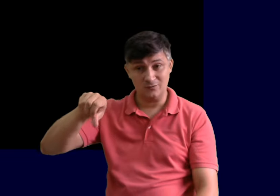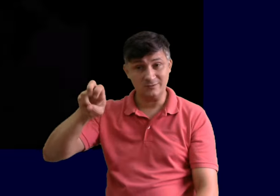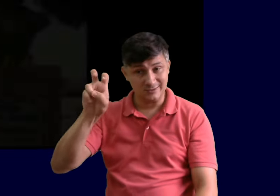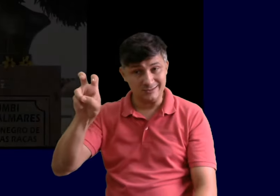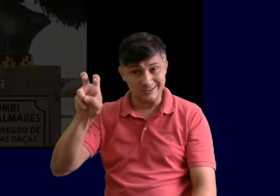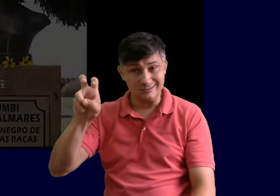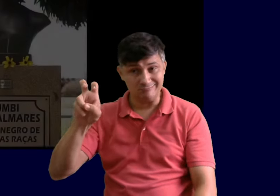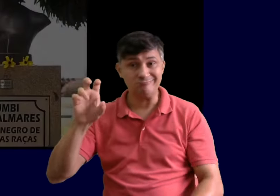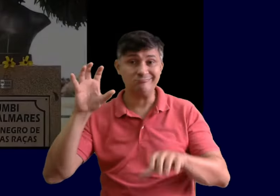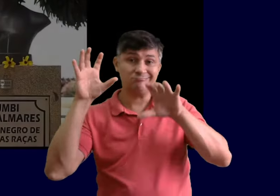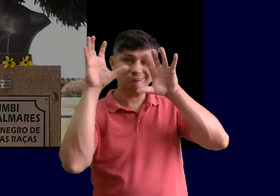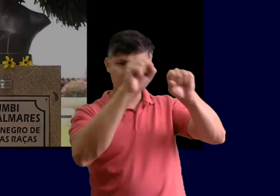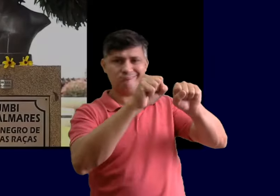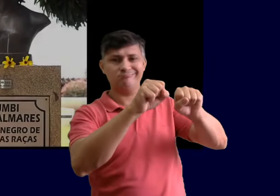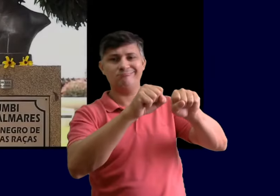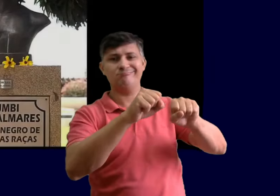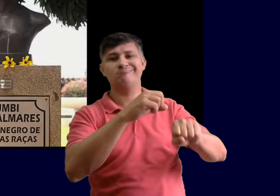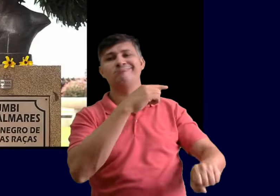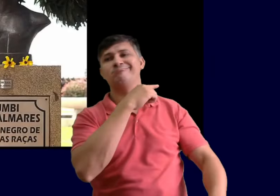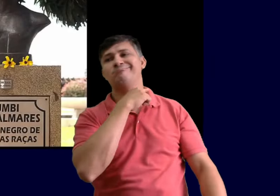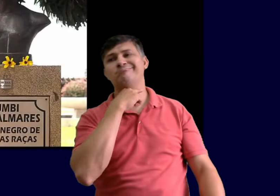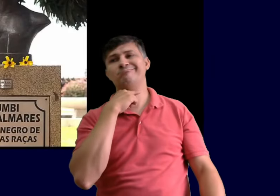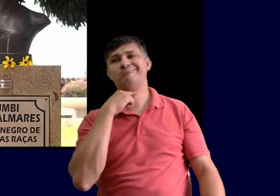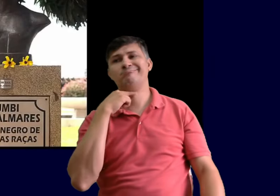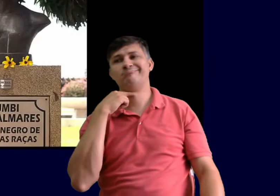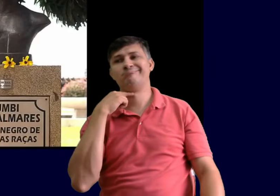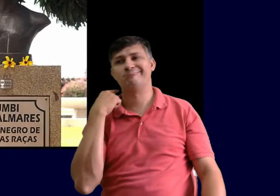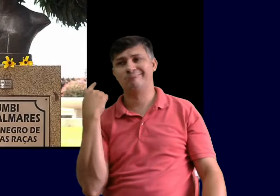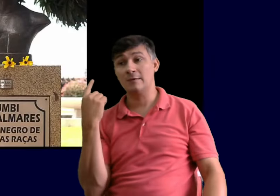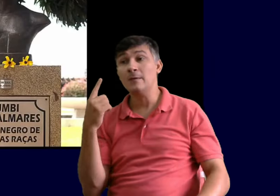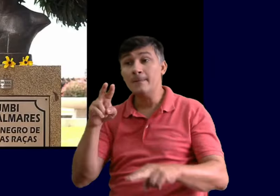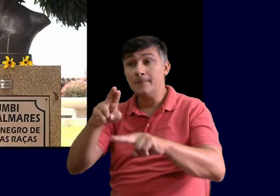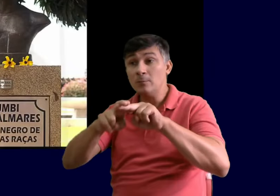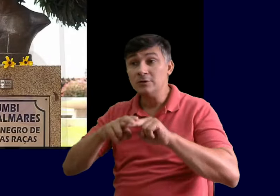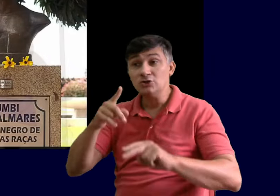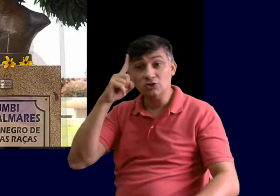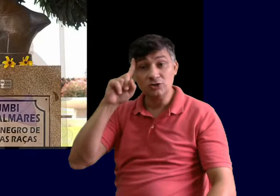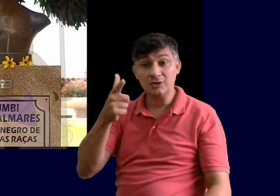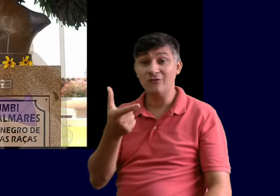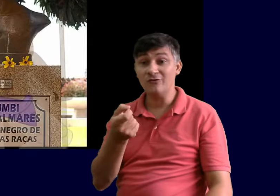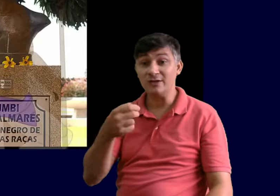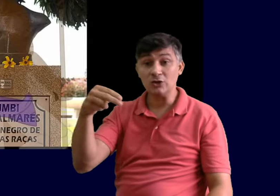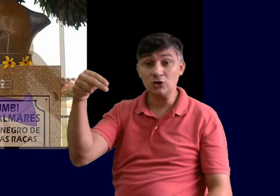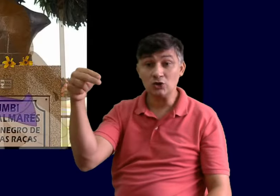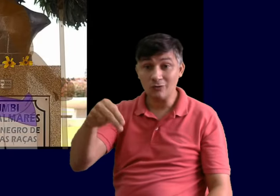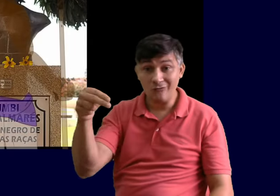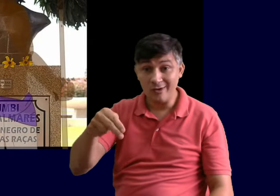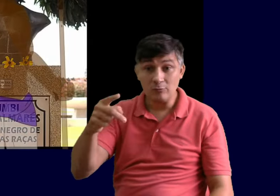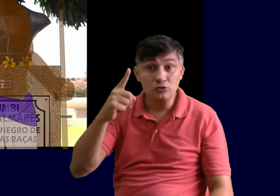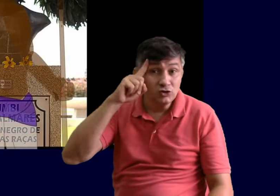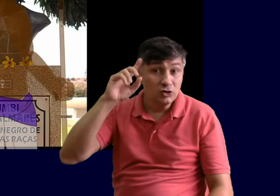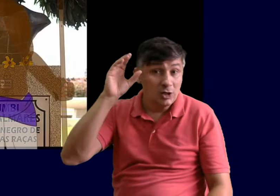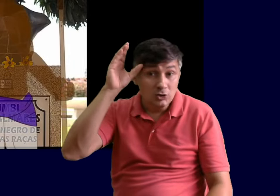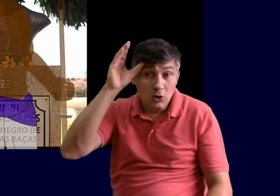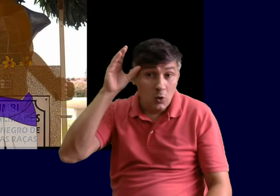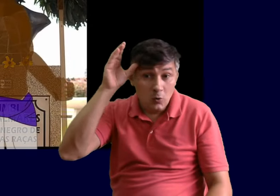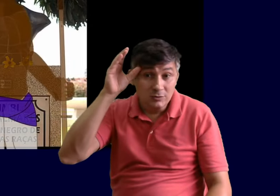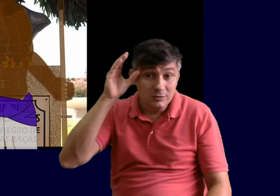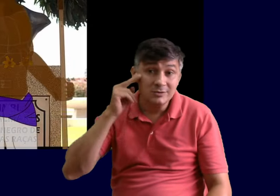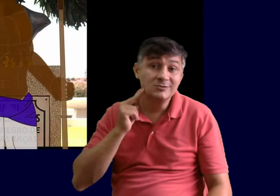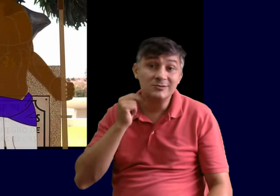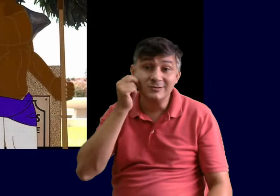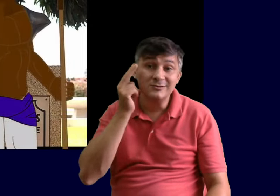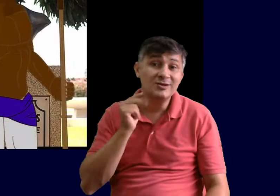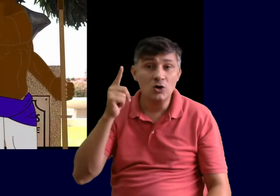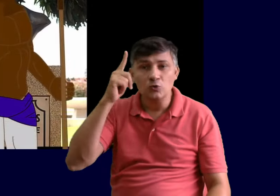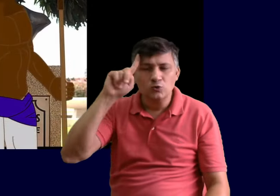capturado e morto. Por isso que todo dia 20 de novembro Dia da Consciência Negra, é uma